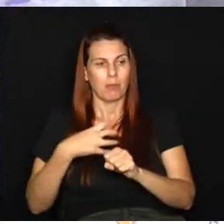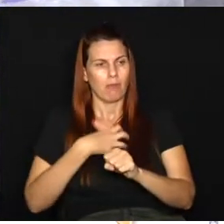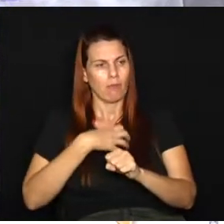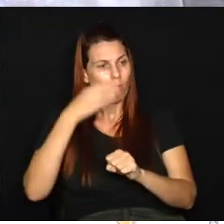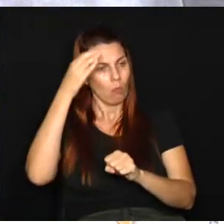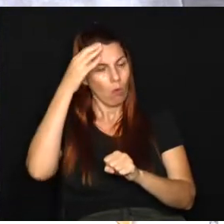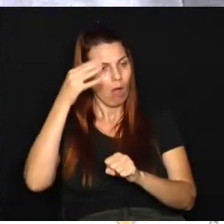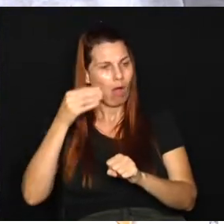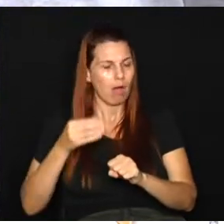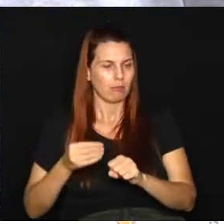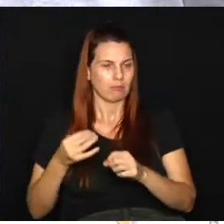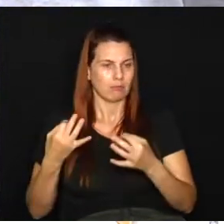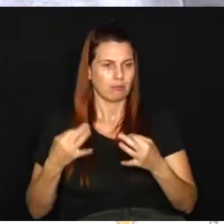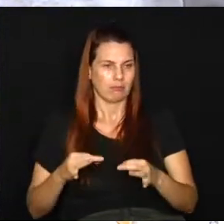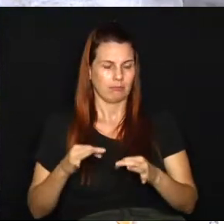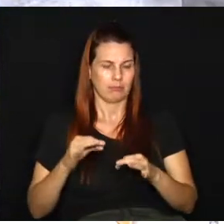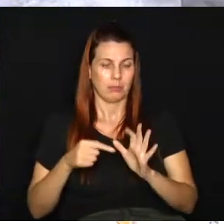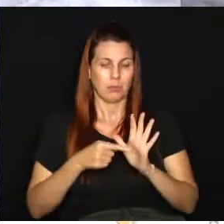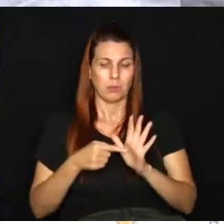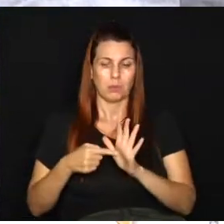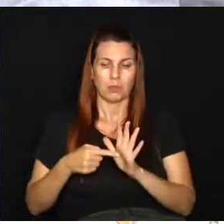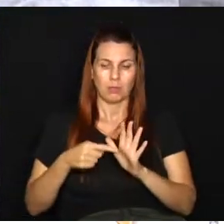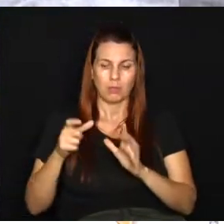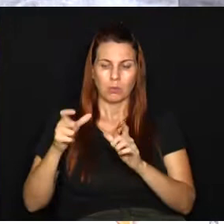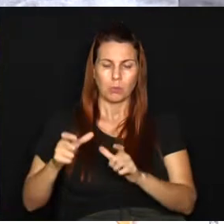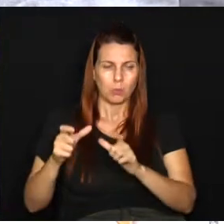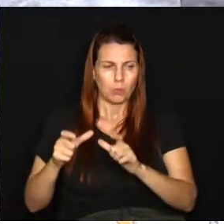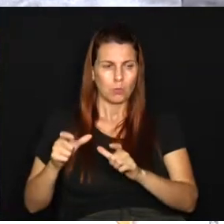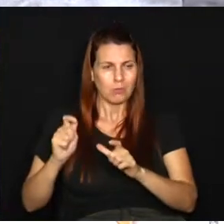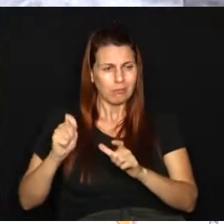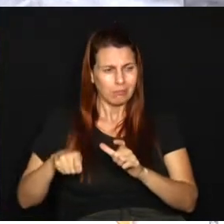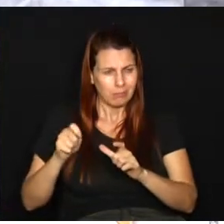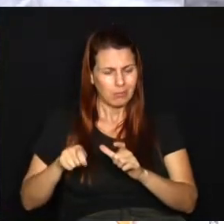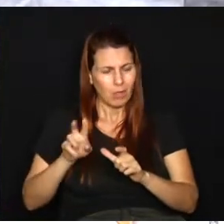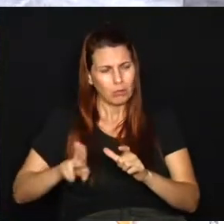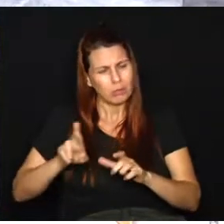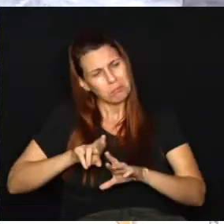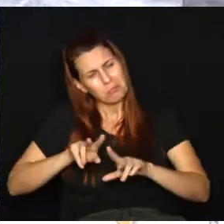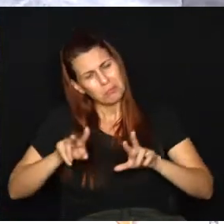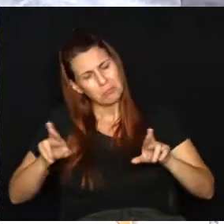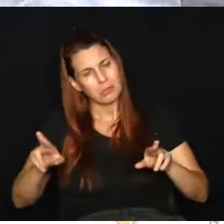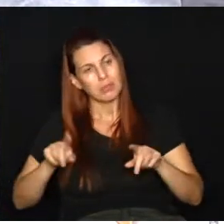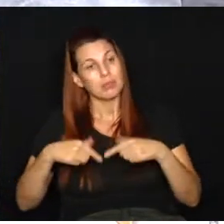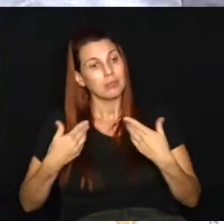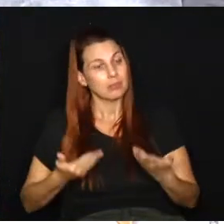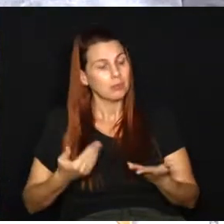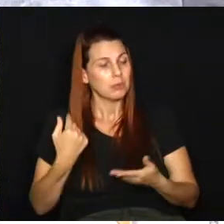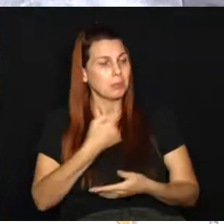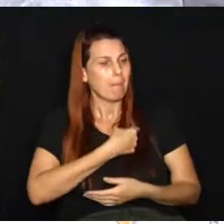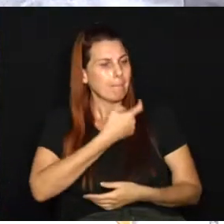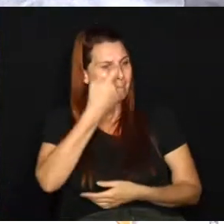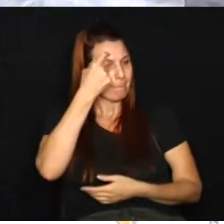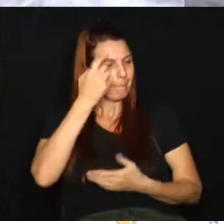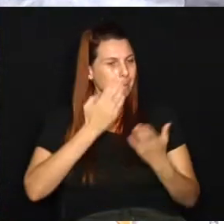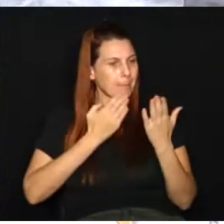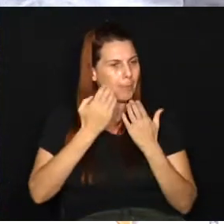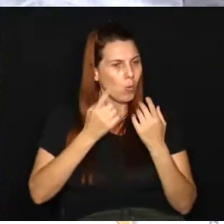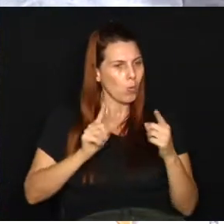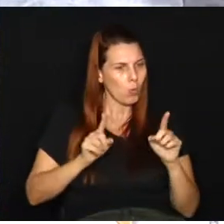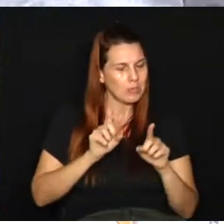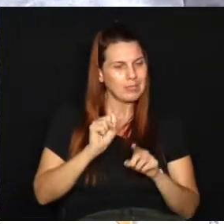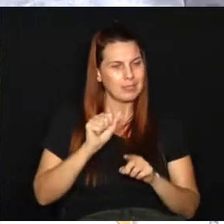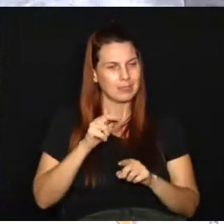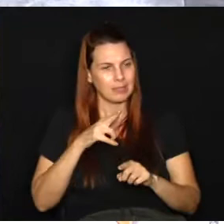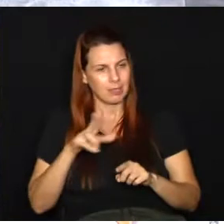consciente, de uma forma que propôs outros usos para esse espaço, né? Então a gente fez um sarau com várias mulheres da